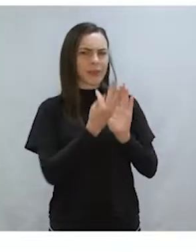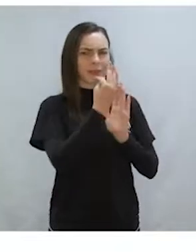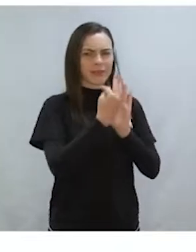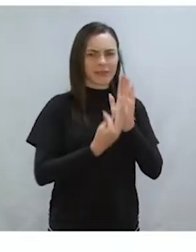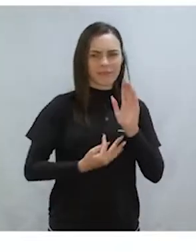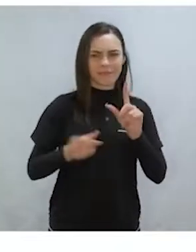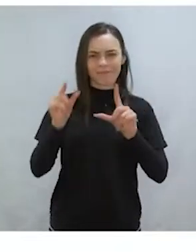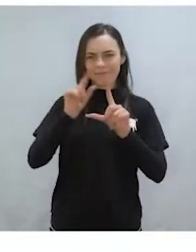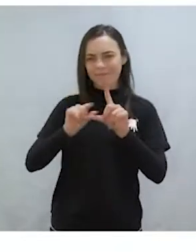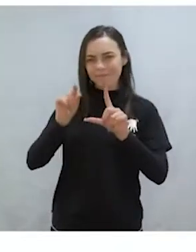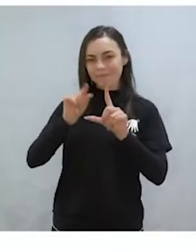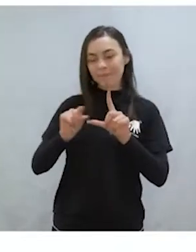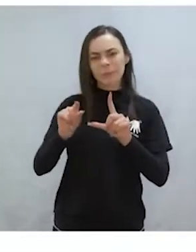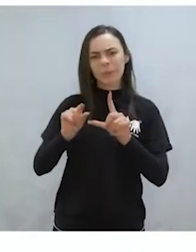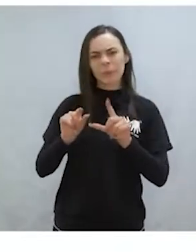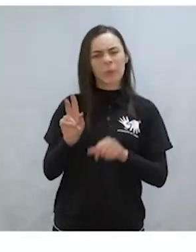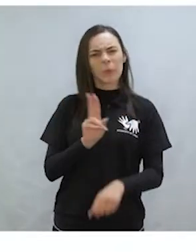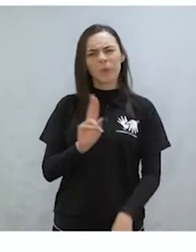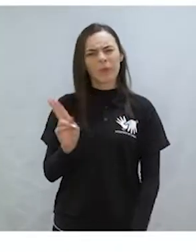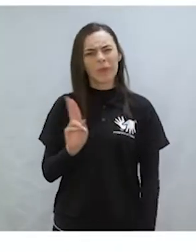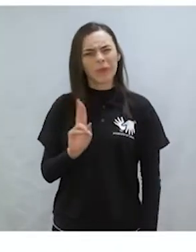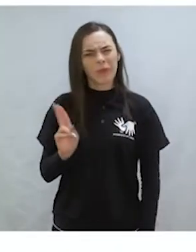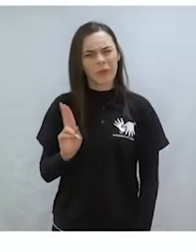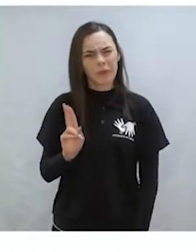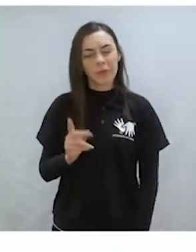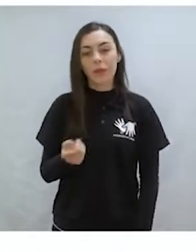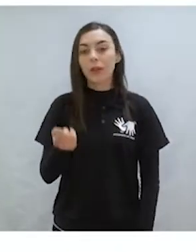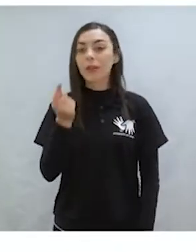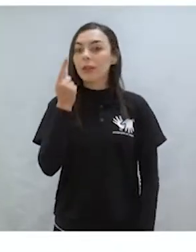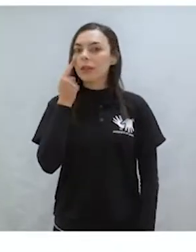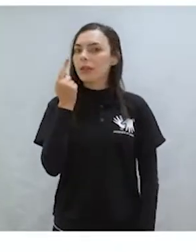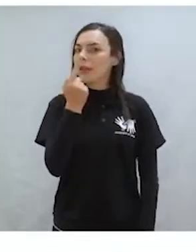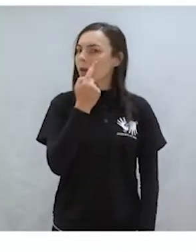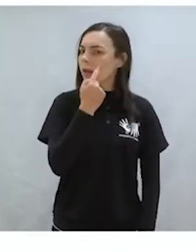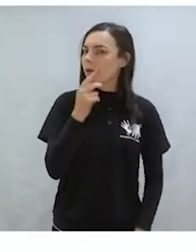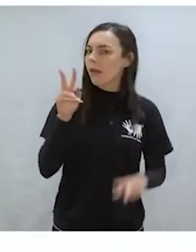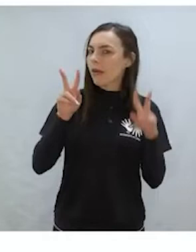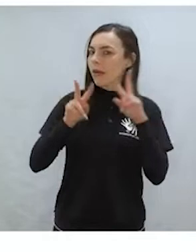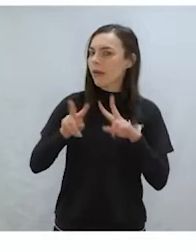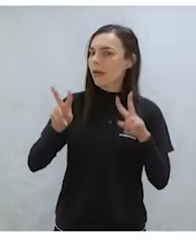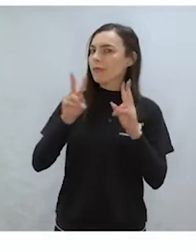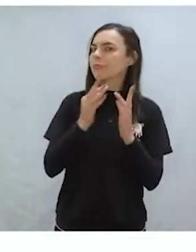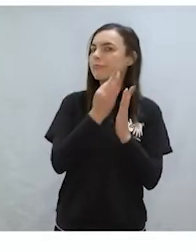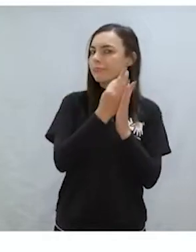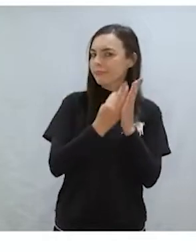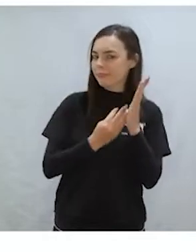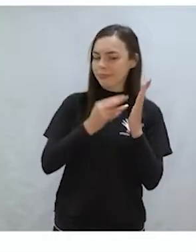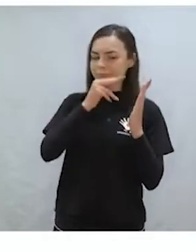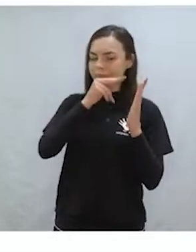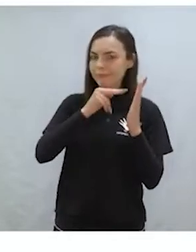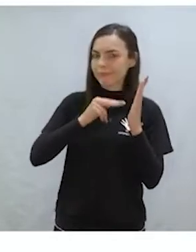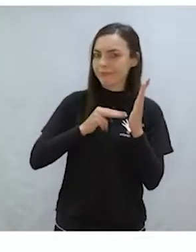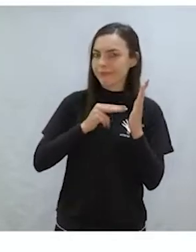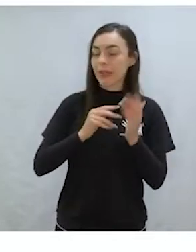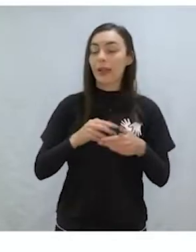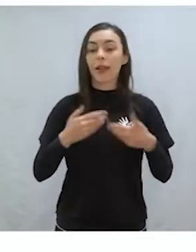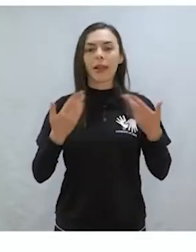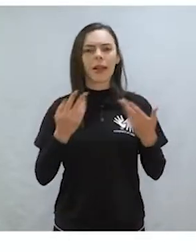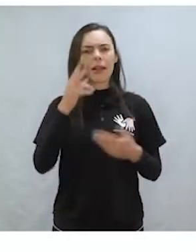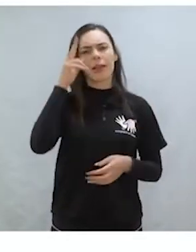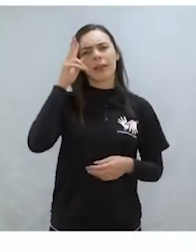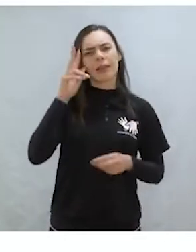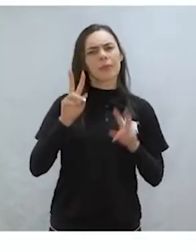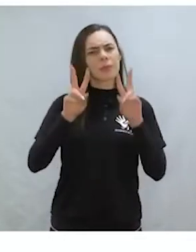Os textos, as legendas. E qual era o nome? De olho nos textos. E vocês